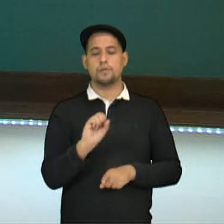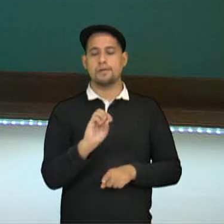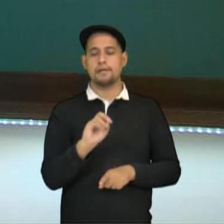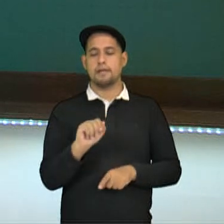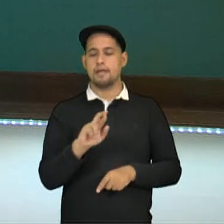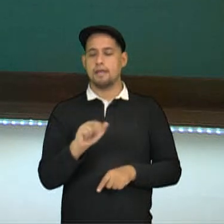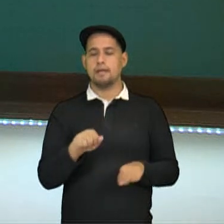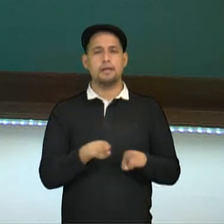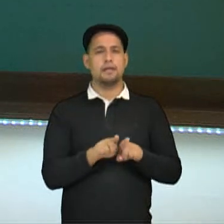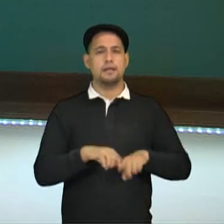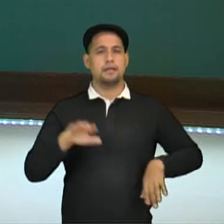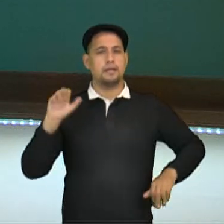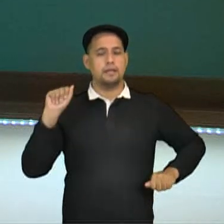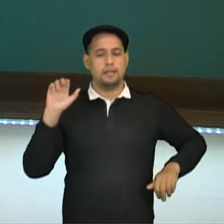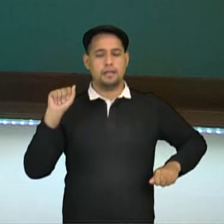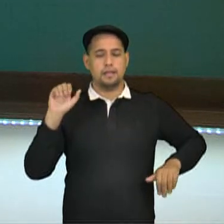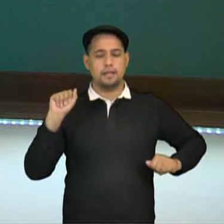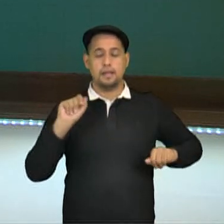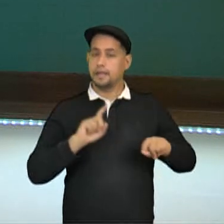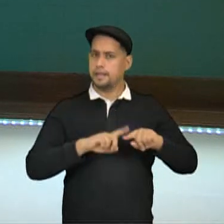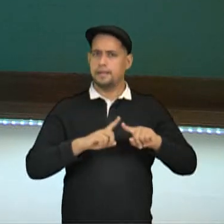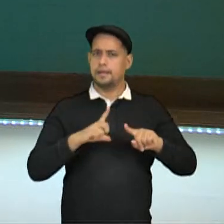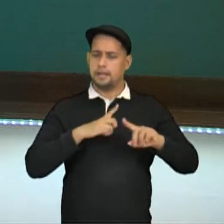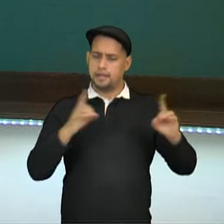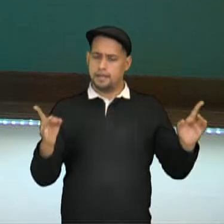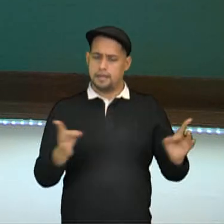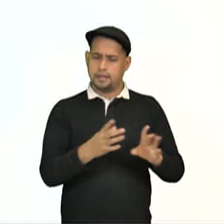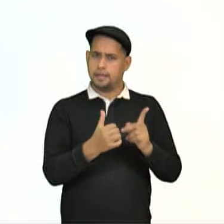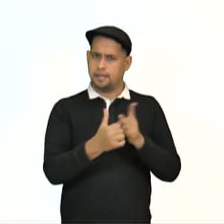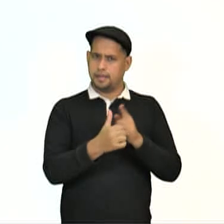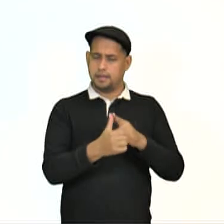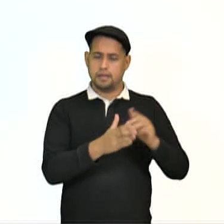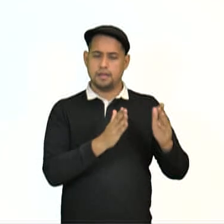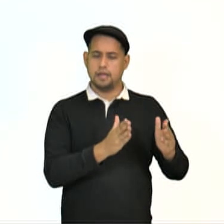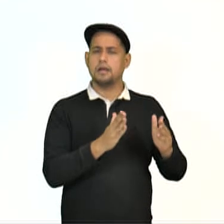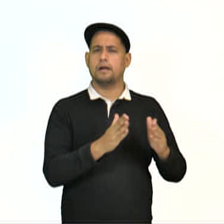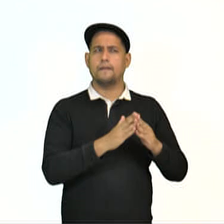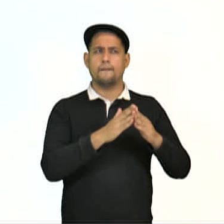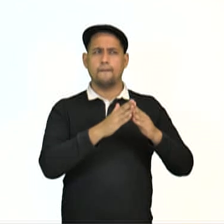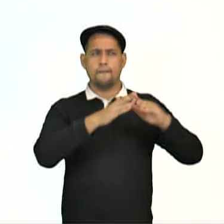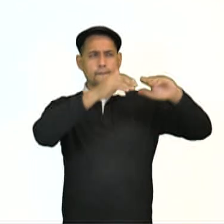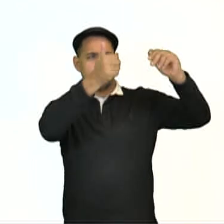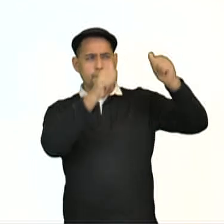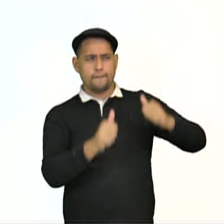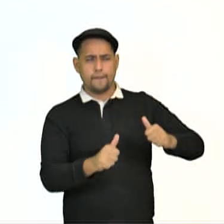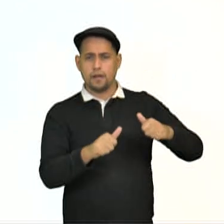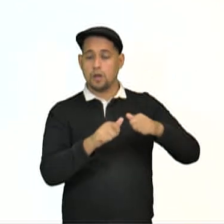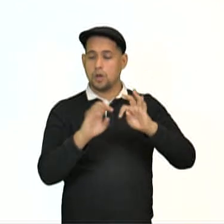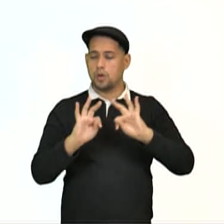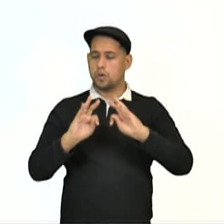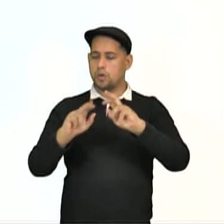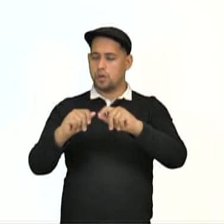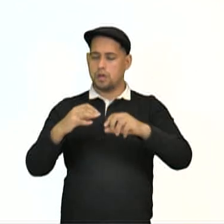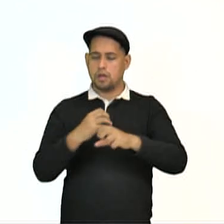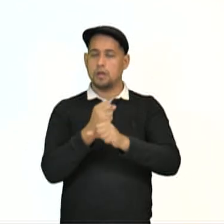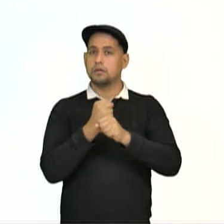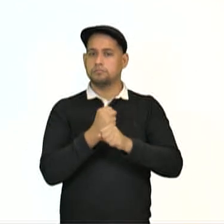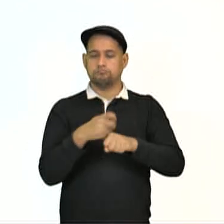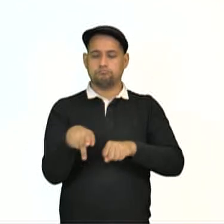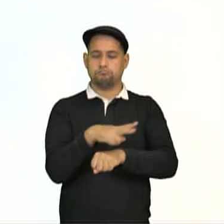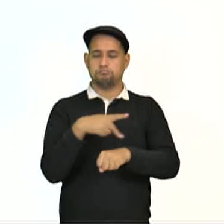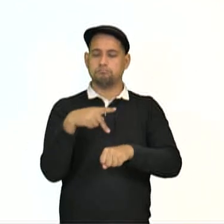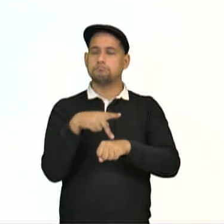Rica e da Espanha. Então, terminada a primeira fase, foi verificado o total de pontos dos